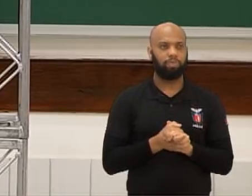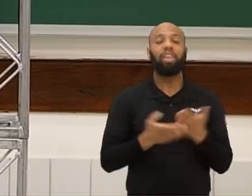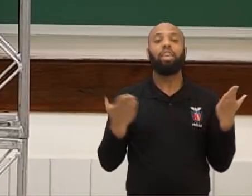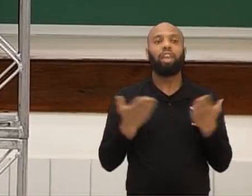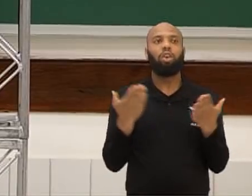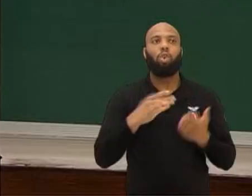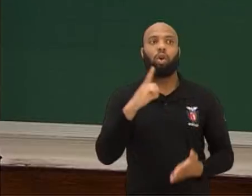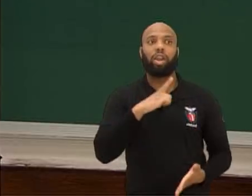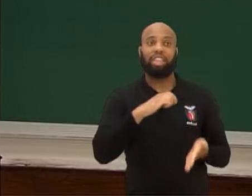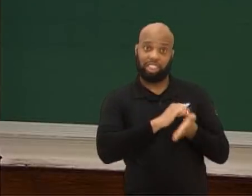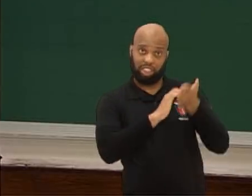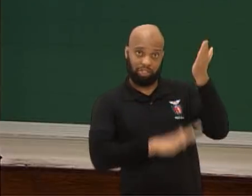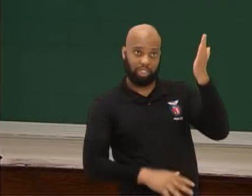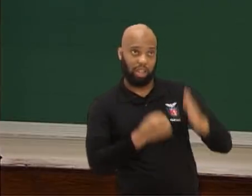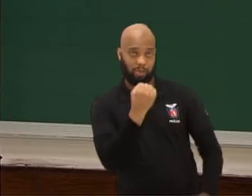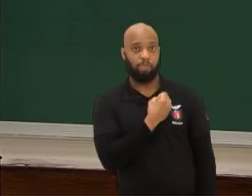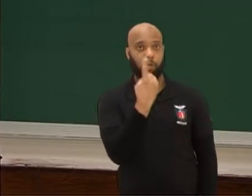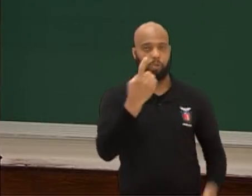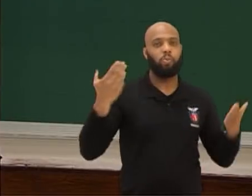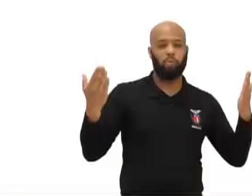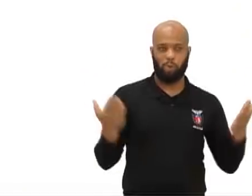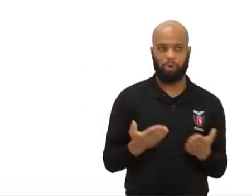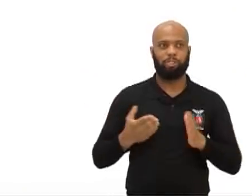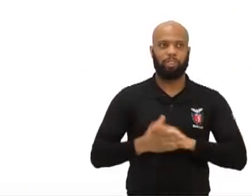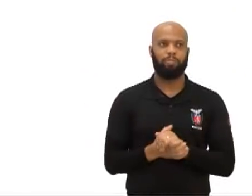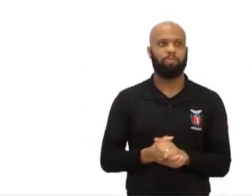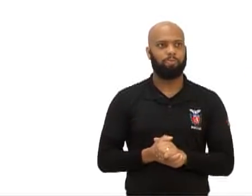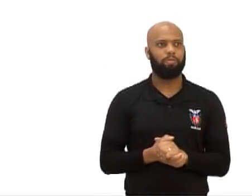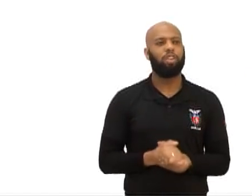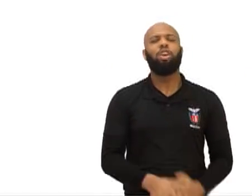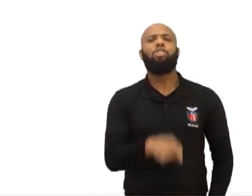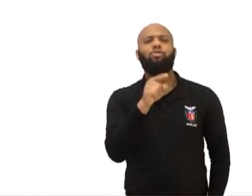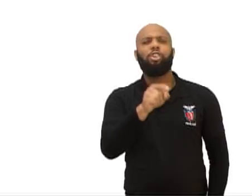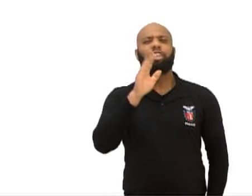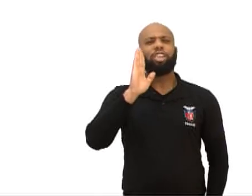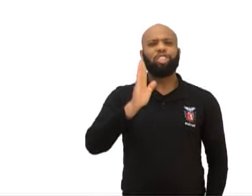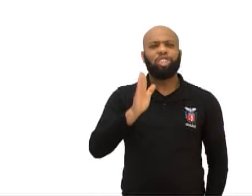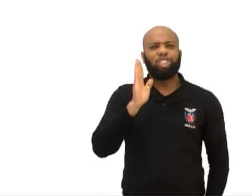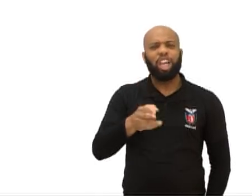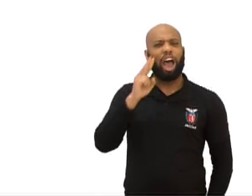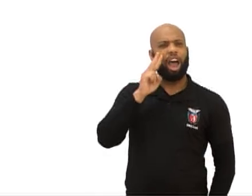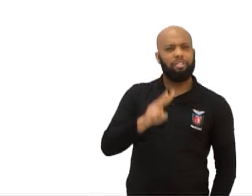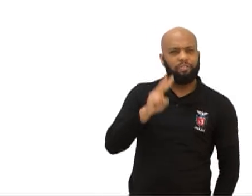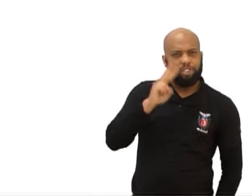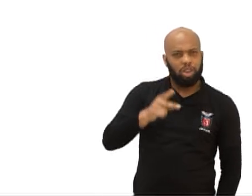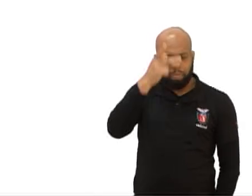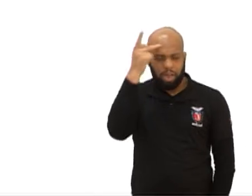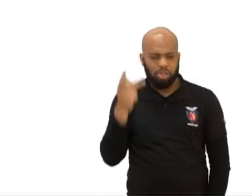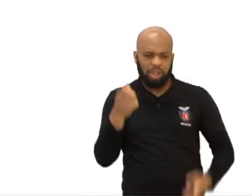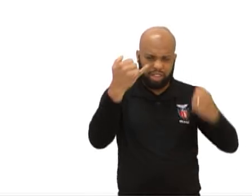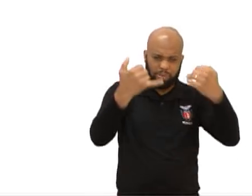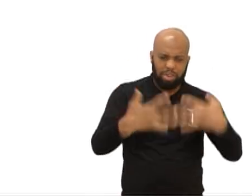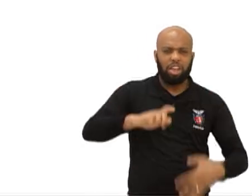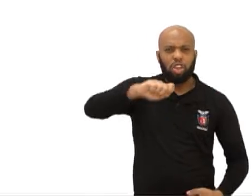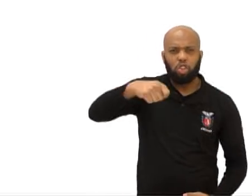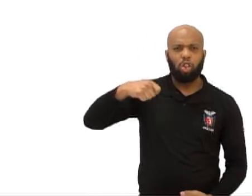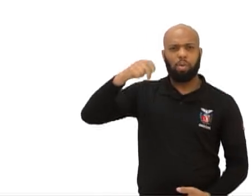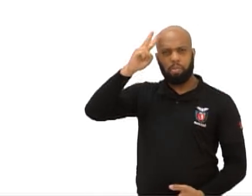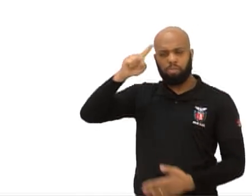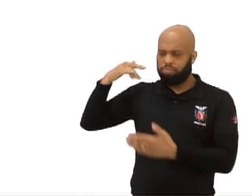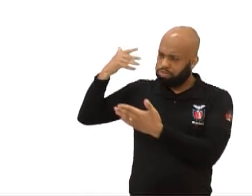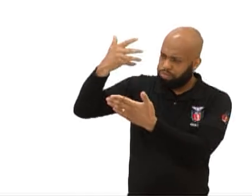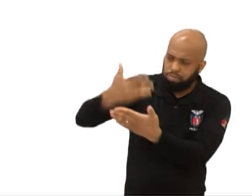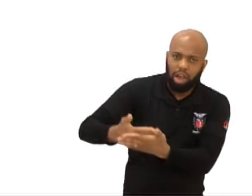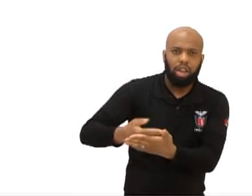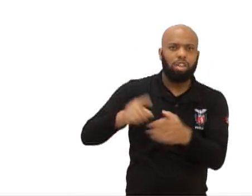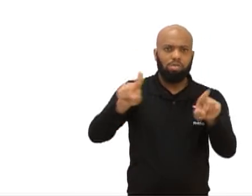Vamos para o nosso primeiro exercício da aula de hoje? Você já tinha ouvido falar sobre a história da sonoplastia no